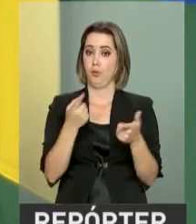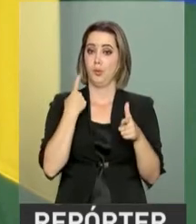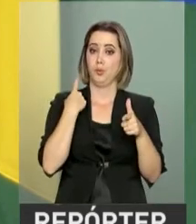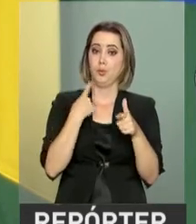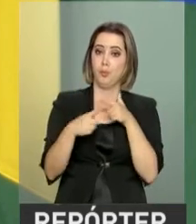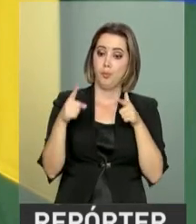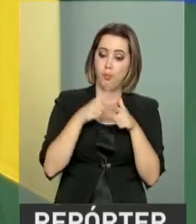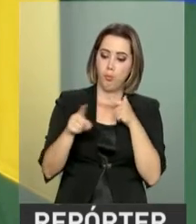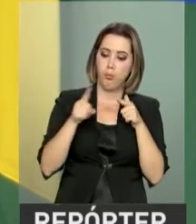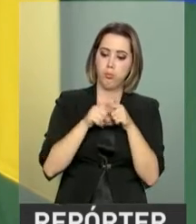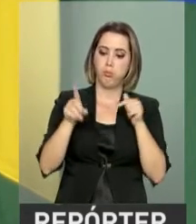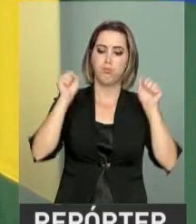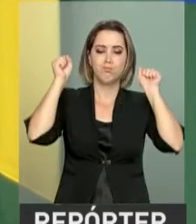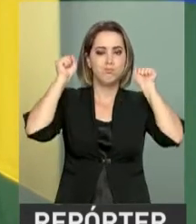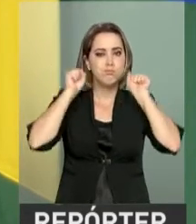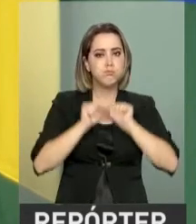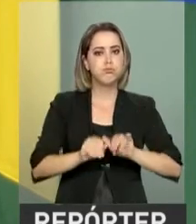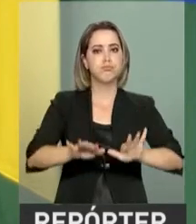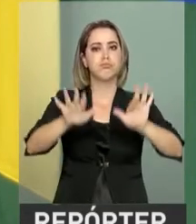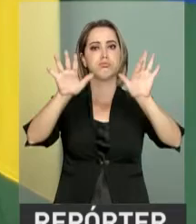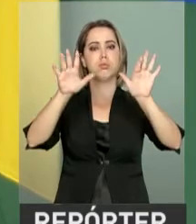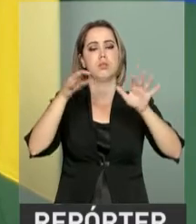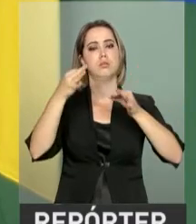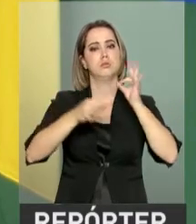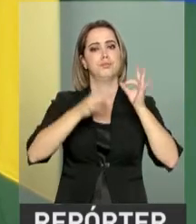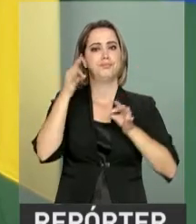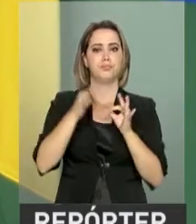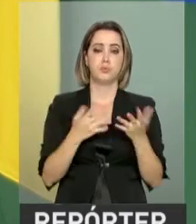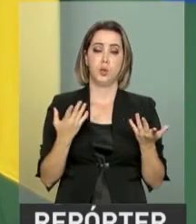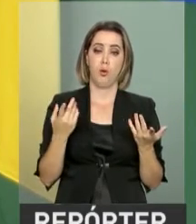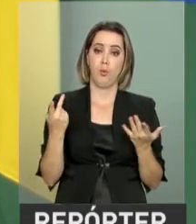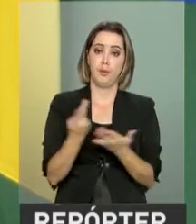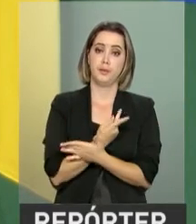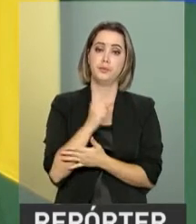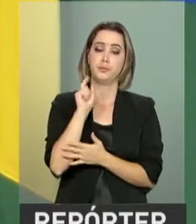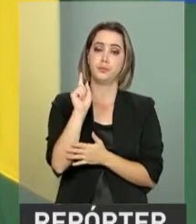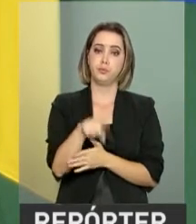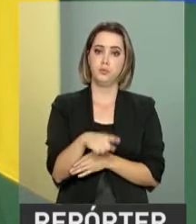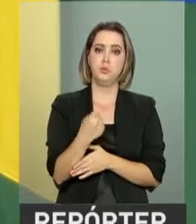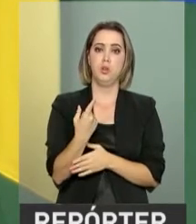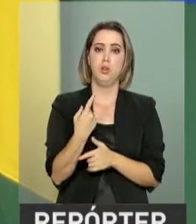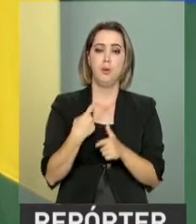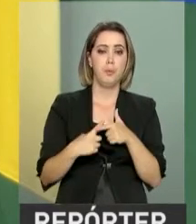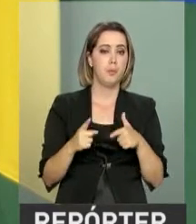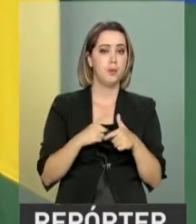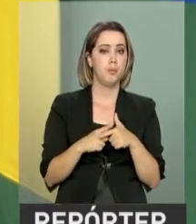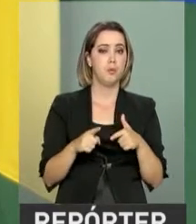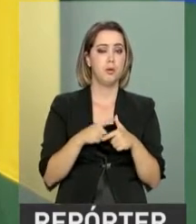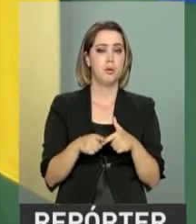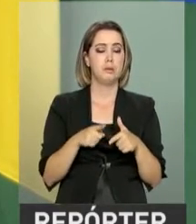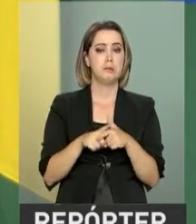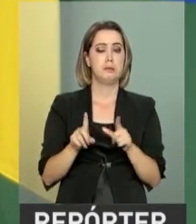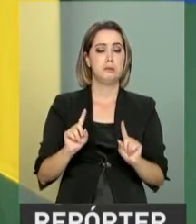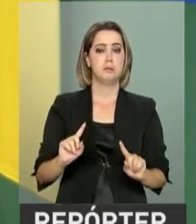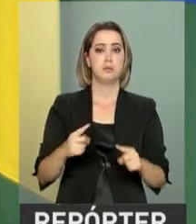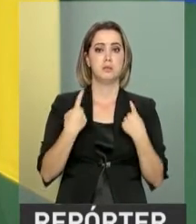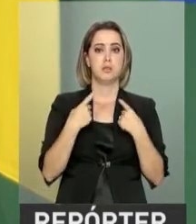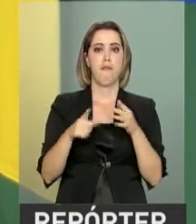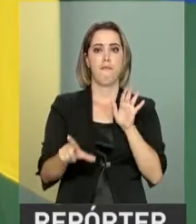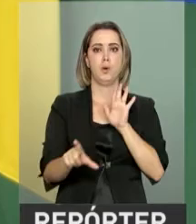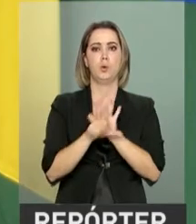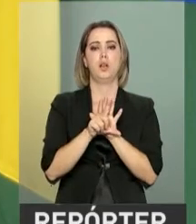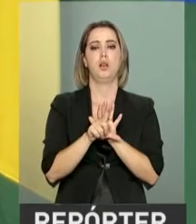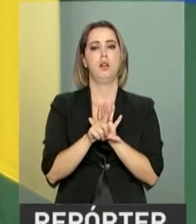este ultrapasse das fronteiras jurídicas do Estado, o que pode ocorrer é um problema de desafio à lei e à ordem,